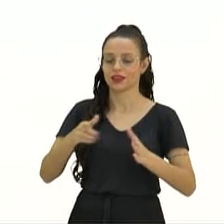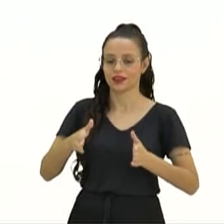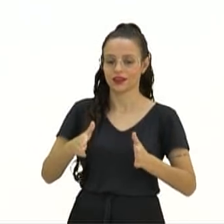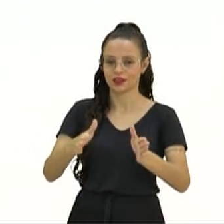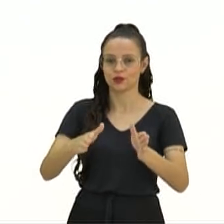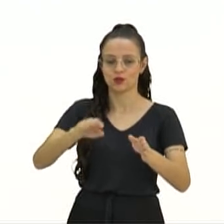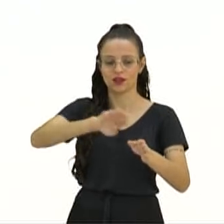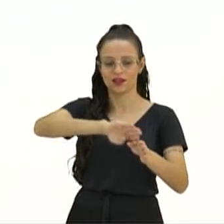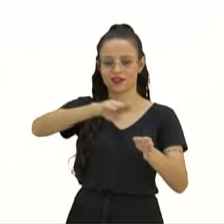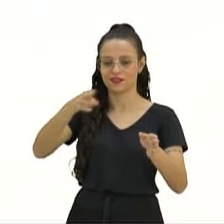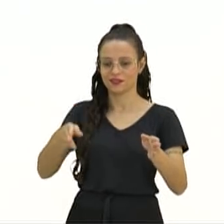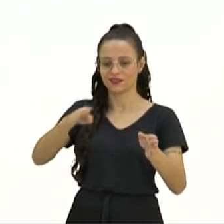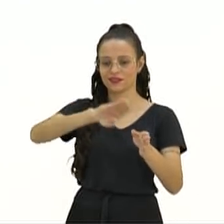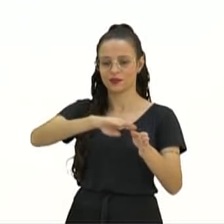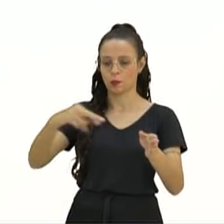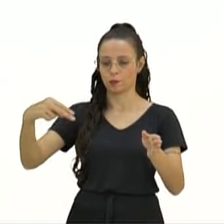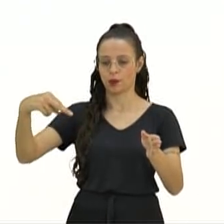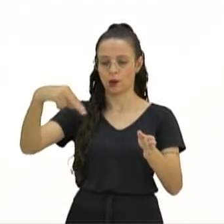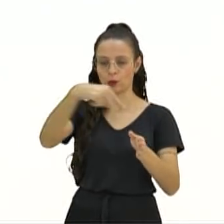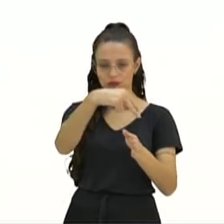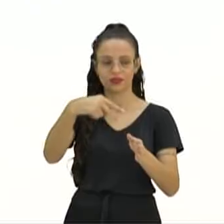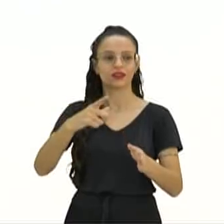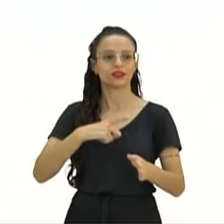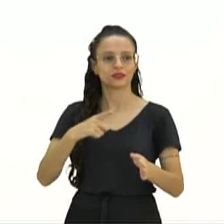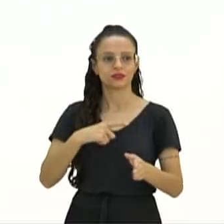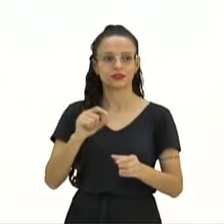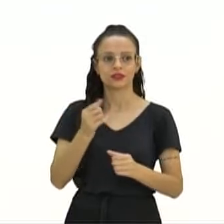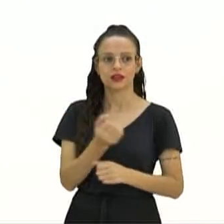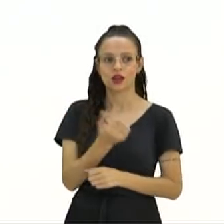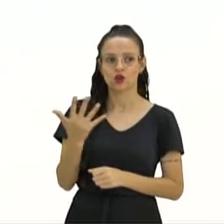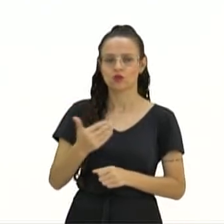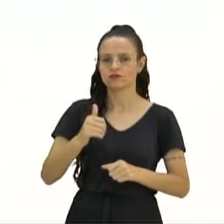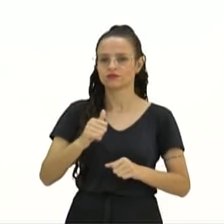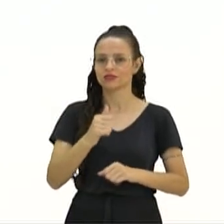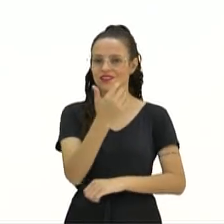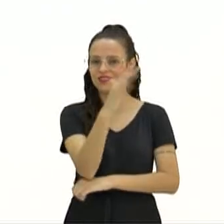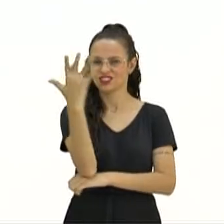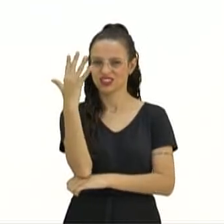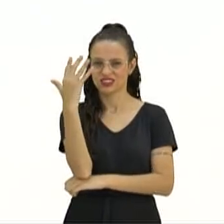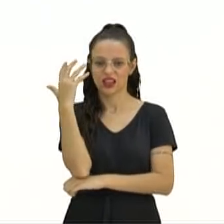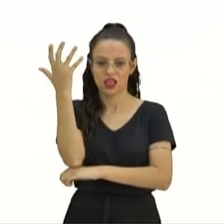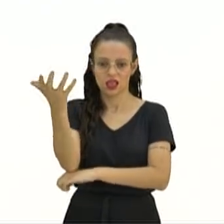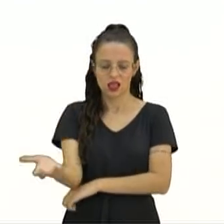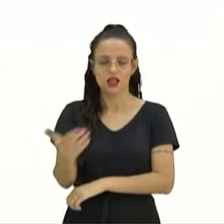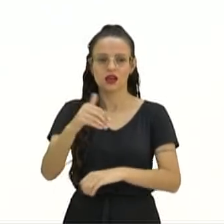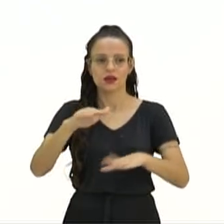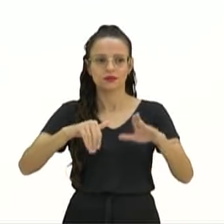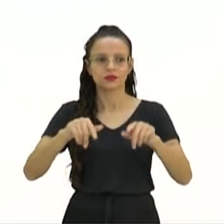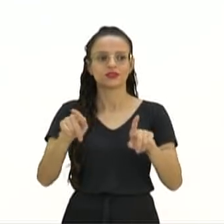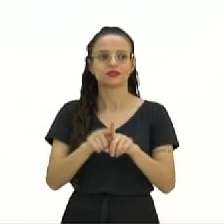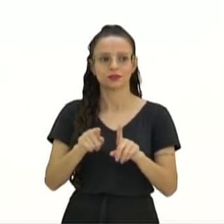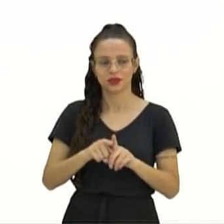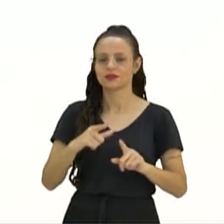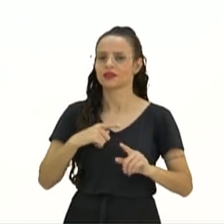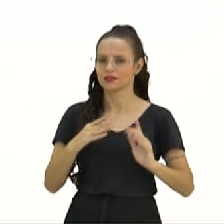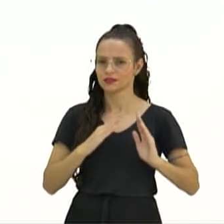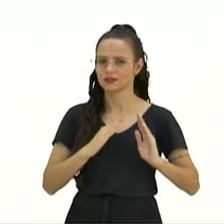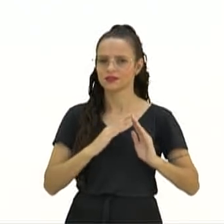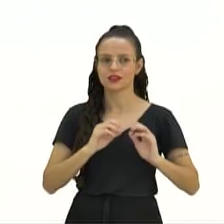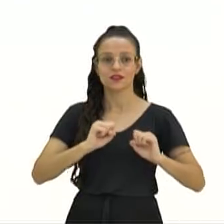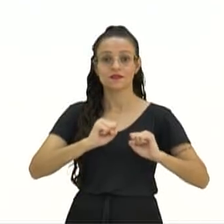já vou ter ali áreas que foram retiradas, que foi retirada a vegetação, eu tenho construções aqui